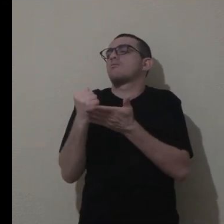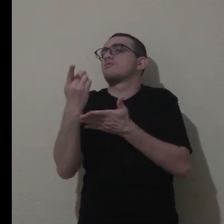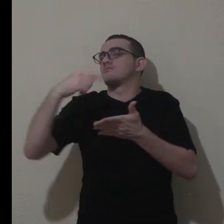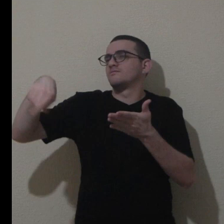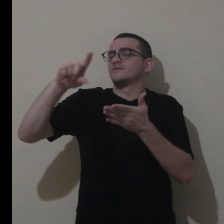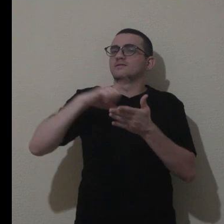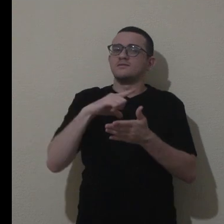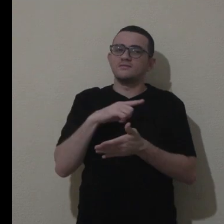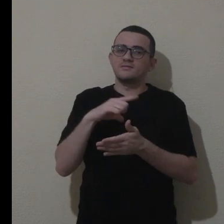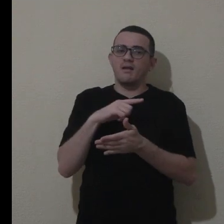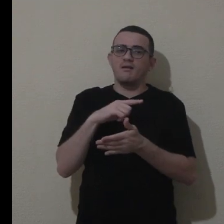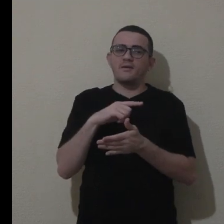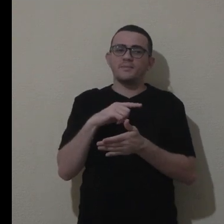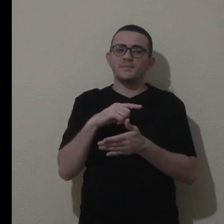tiverem,